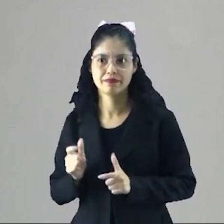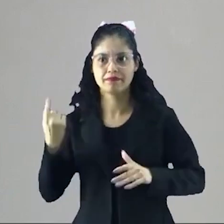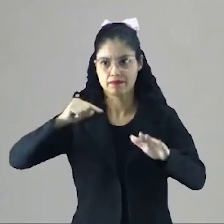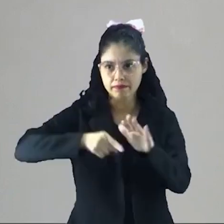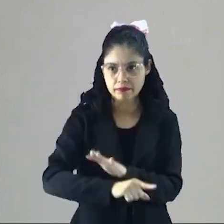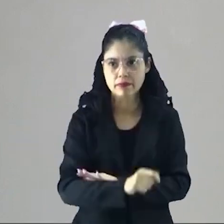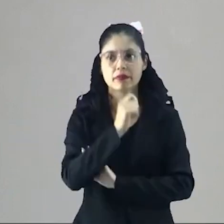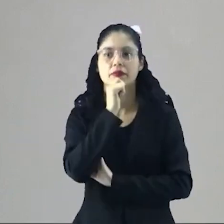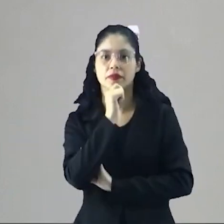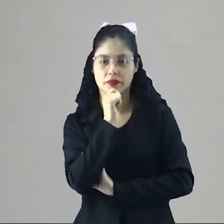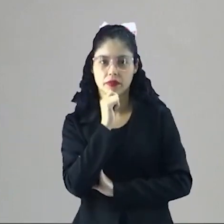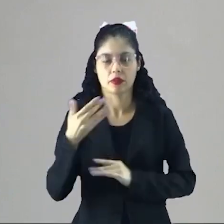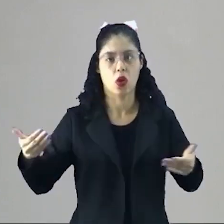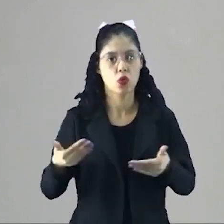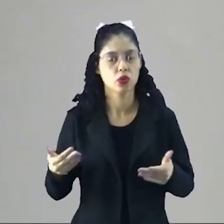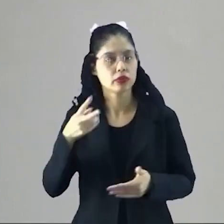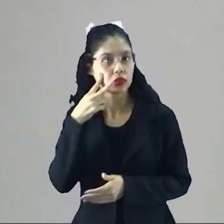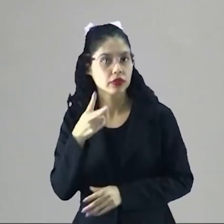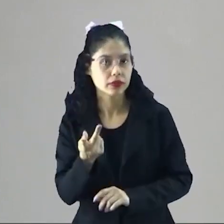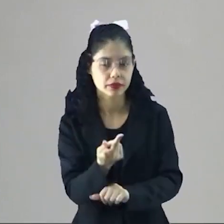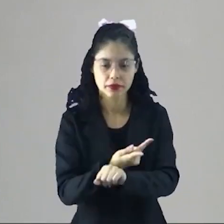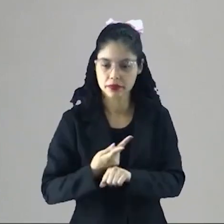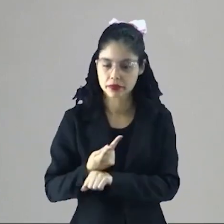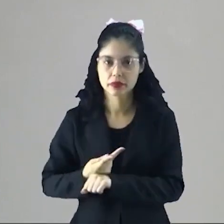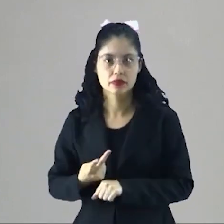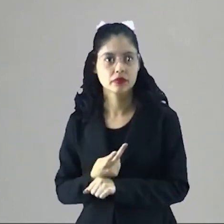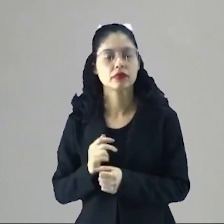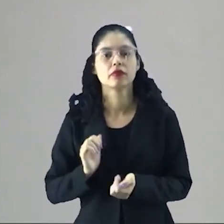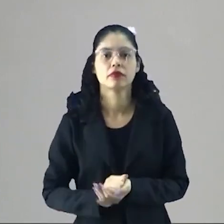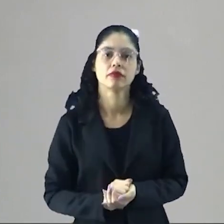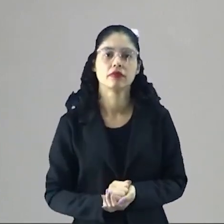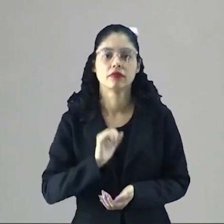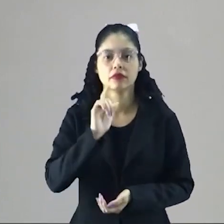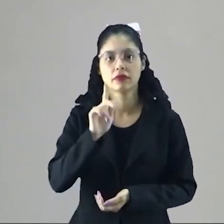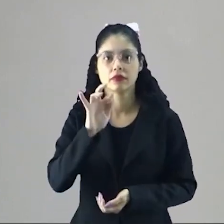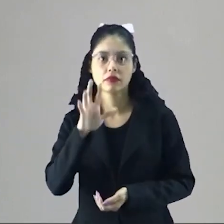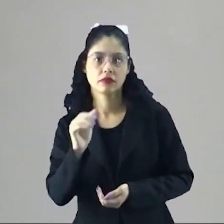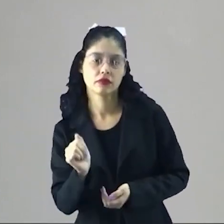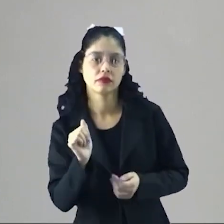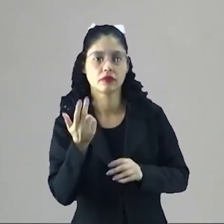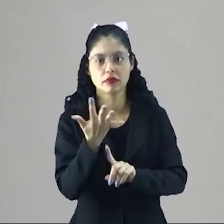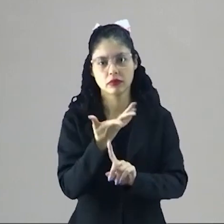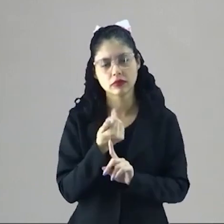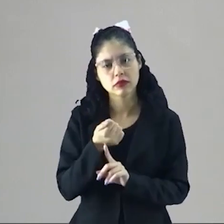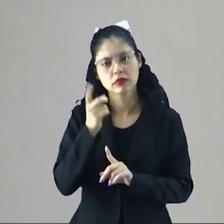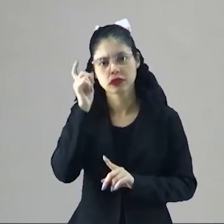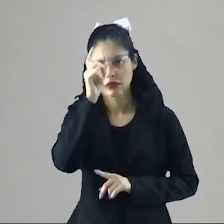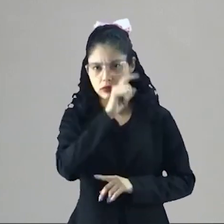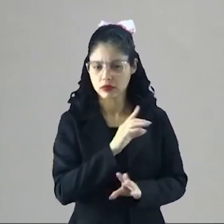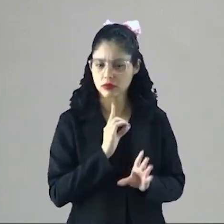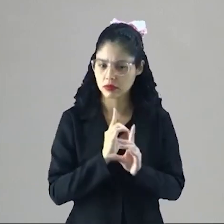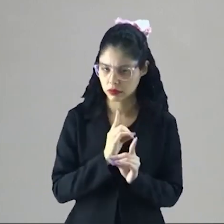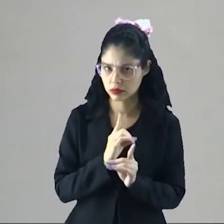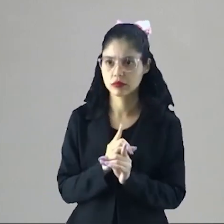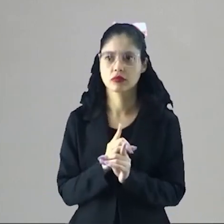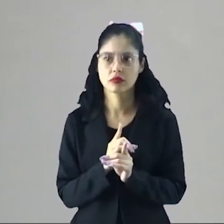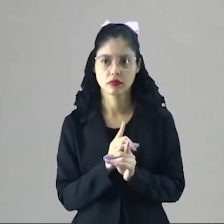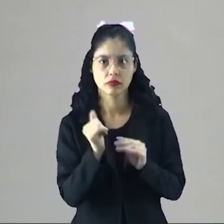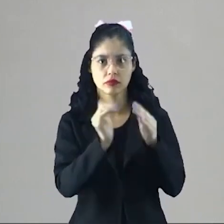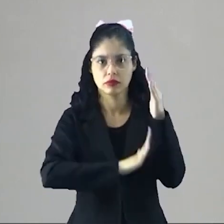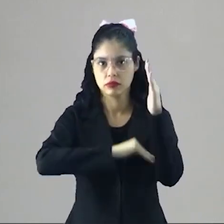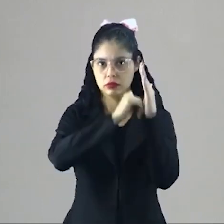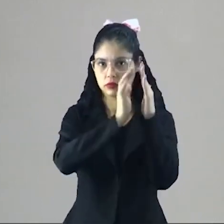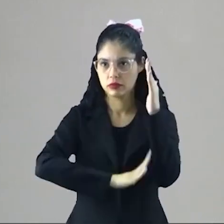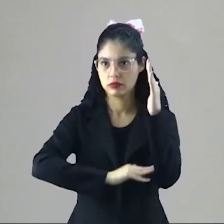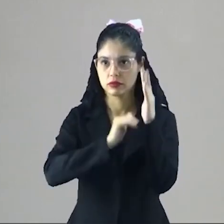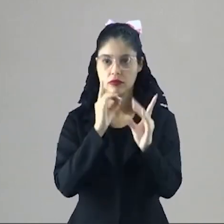interno. Então, hoje, você vai procurar numa galeria de arte, é difícil você encontrar